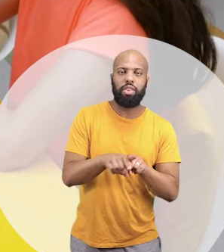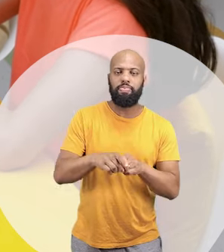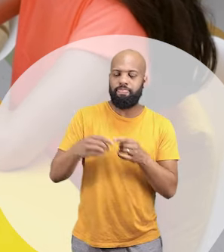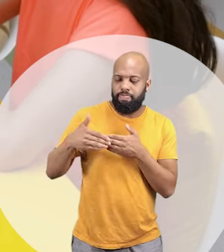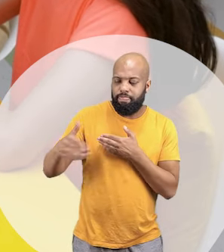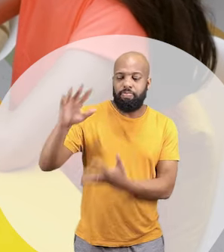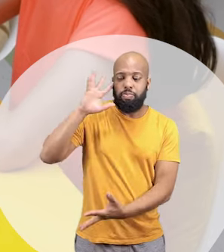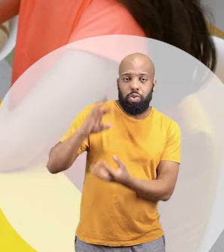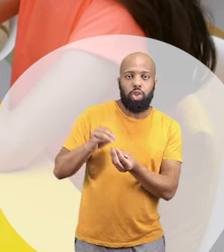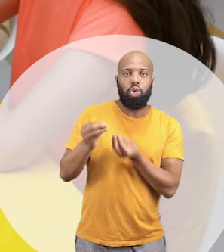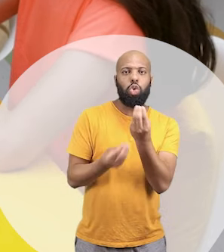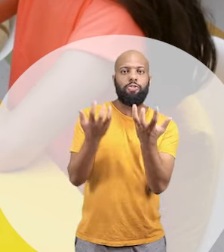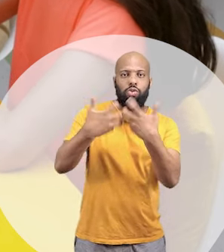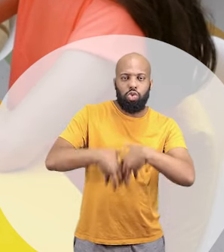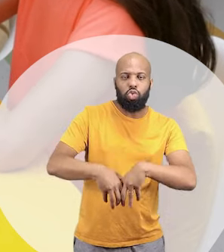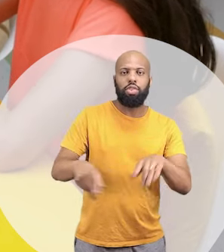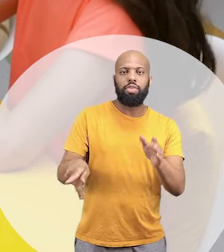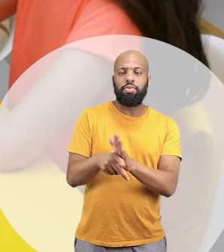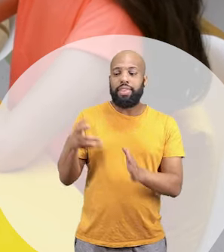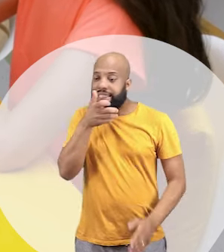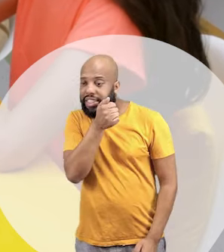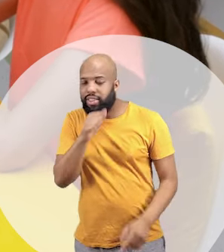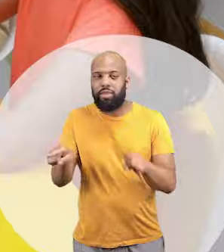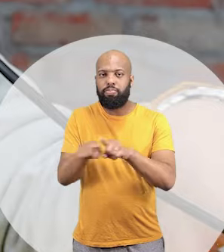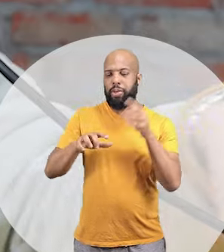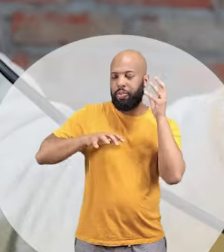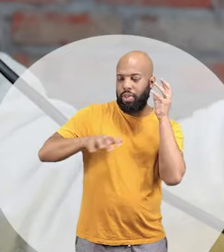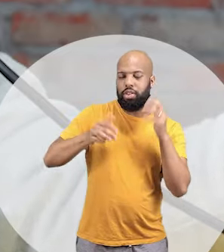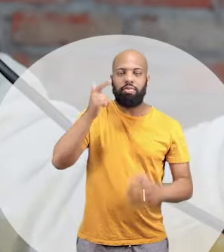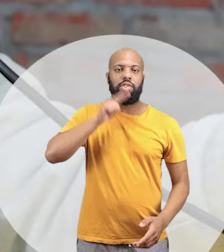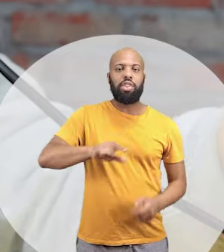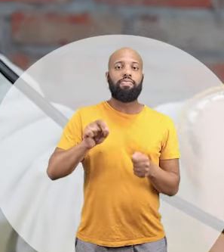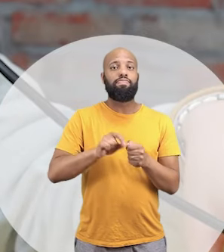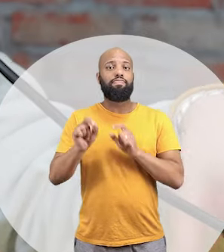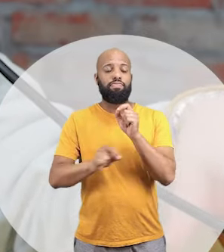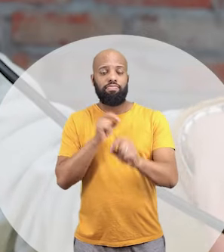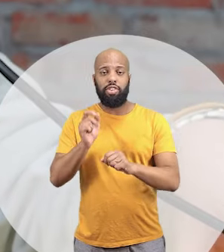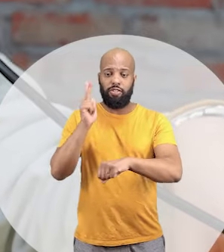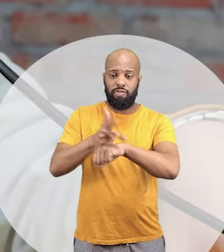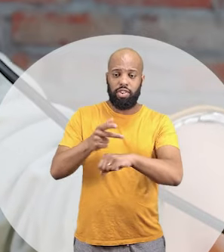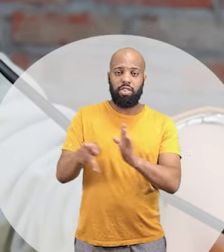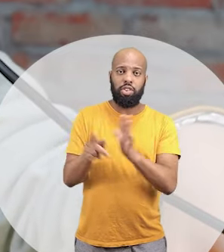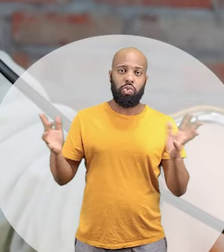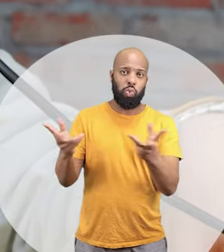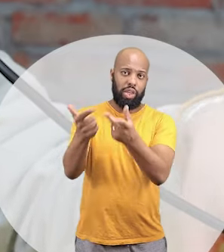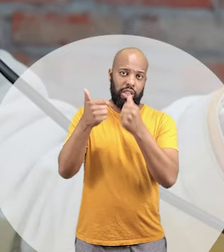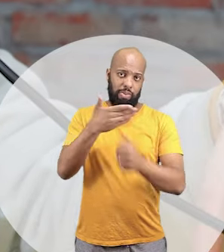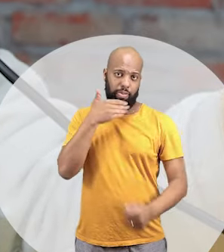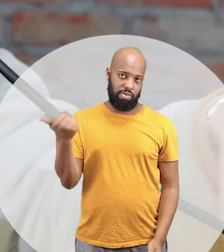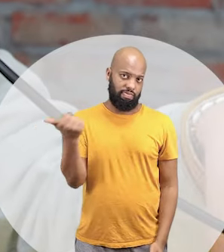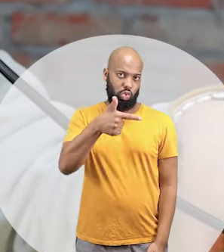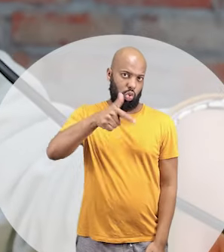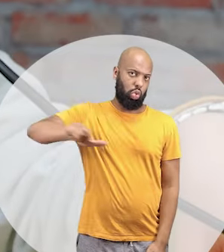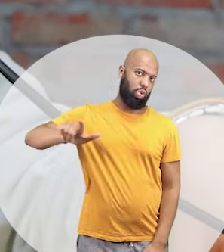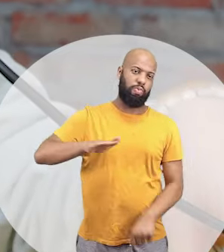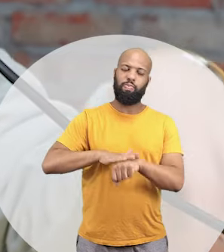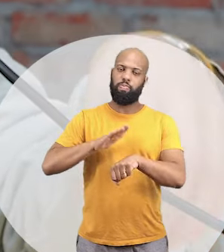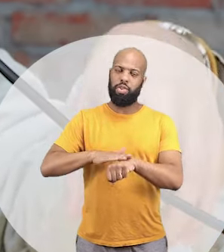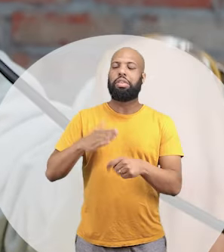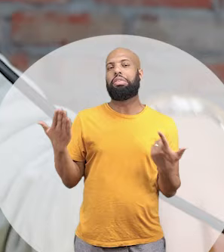e a partir de entender como funciona uma captação Como funciona uma mixagem a gente consegue fazer um vídeo uma qualidade bem melhor